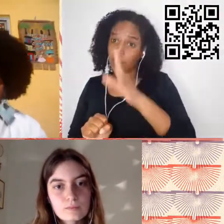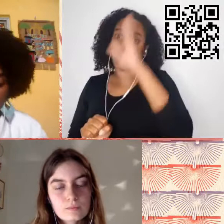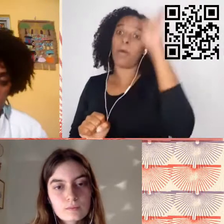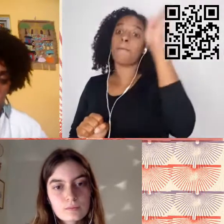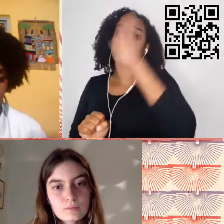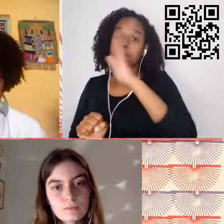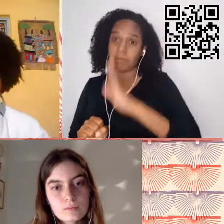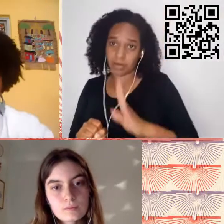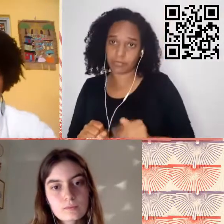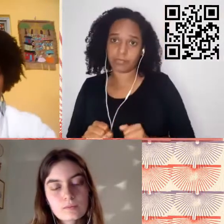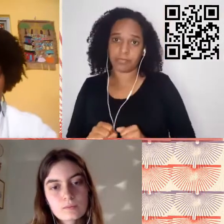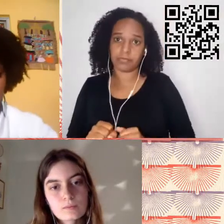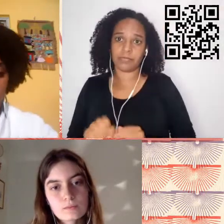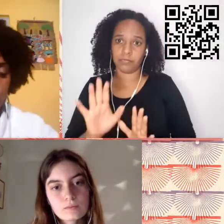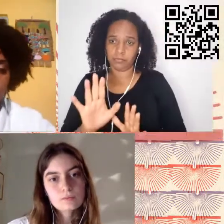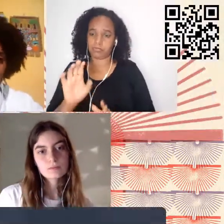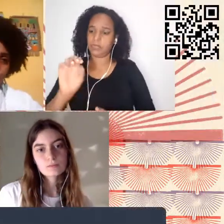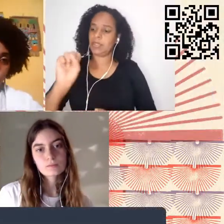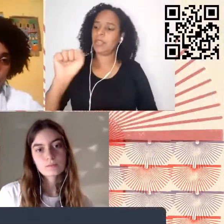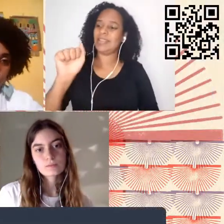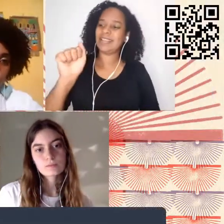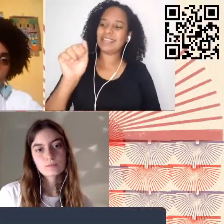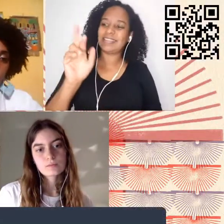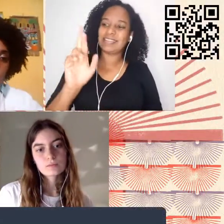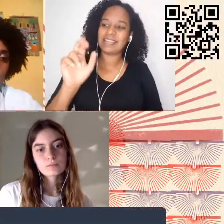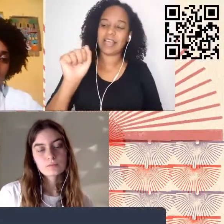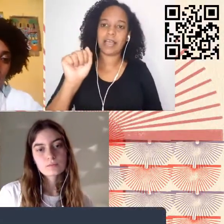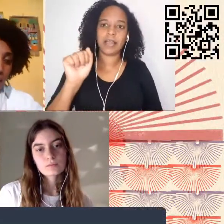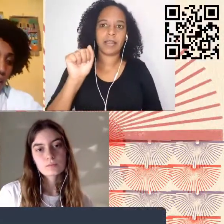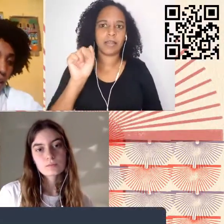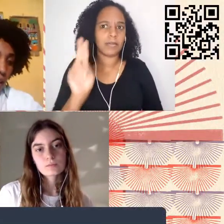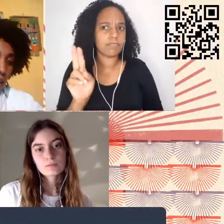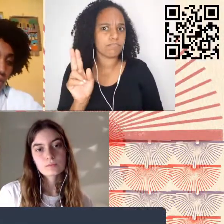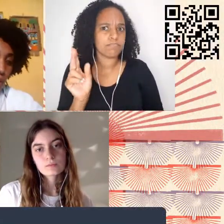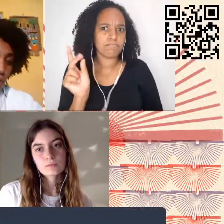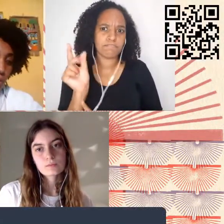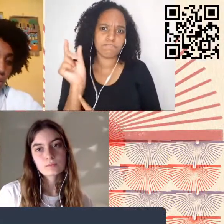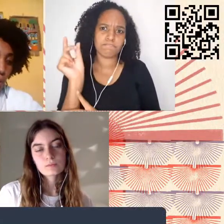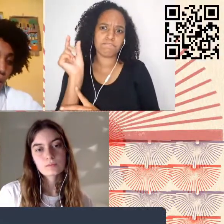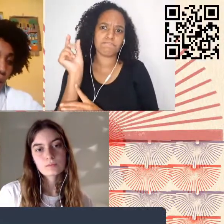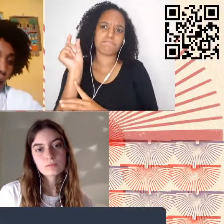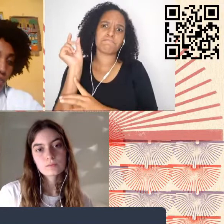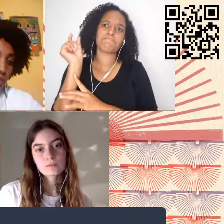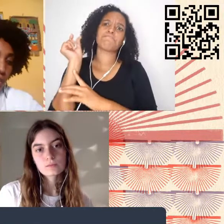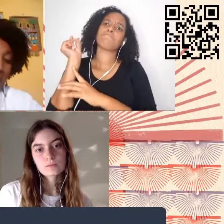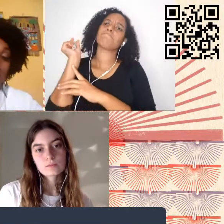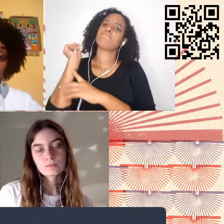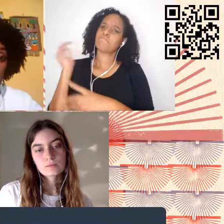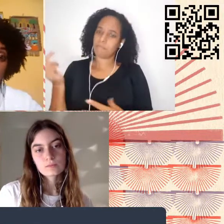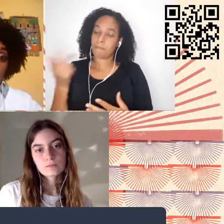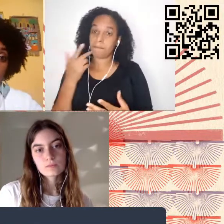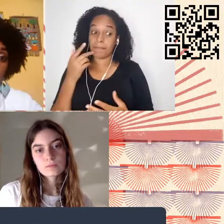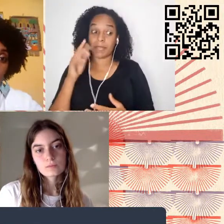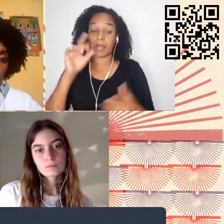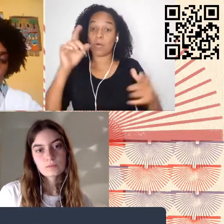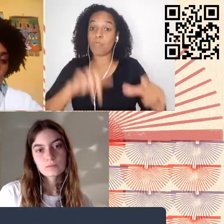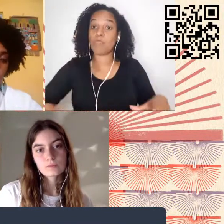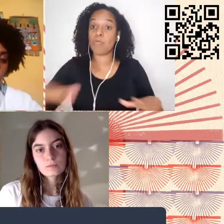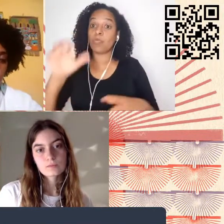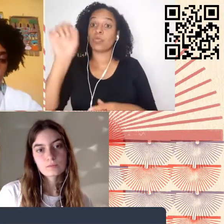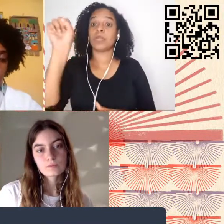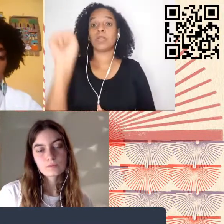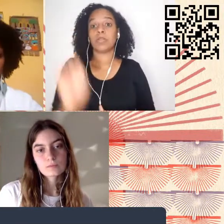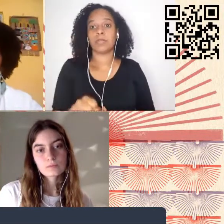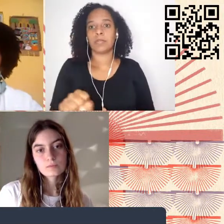eu falo de sarau, o sarau ele é um movimento antigo, mas na Zona Sul a gente tem essa efervescência a partir dos